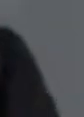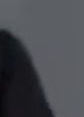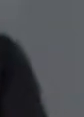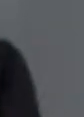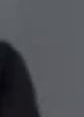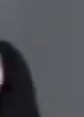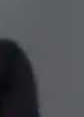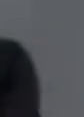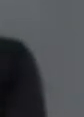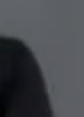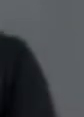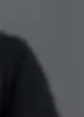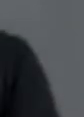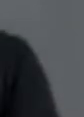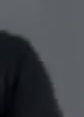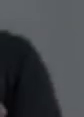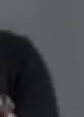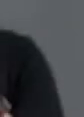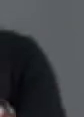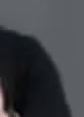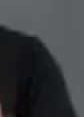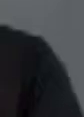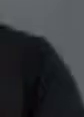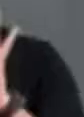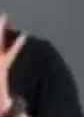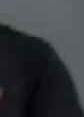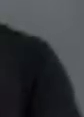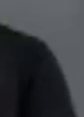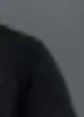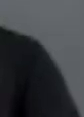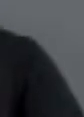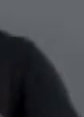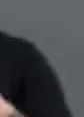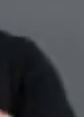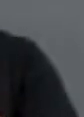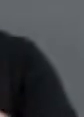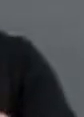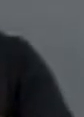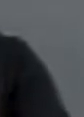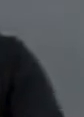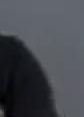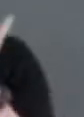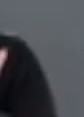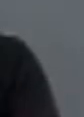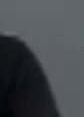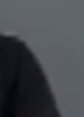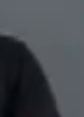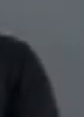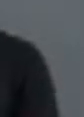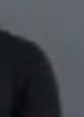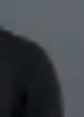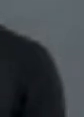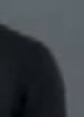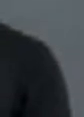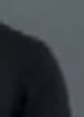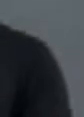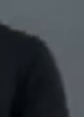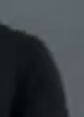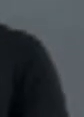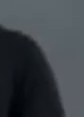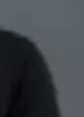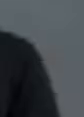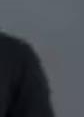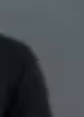incidentes de uma marcha que foi orquestrada desde antes da eleição e